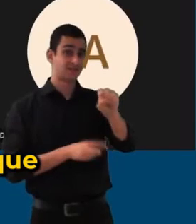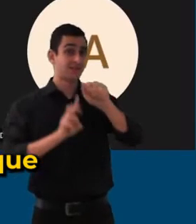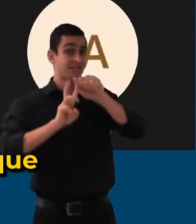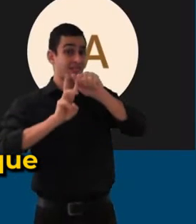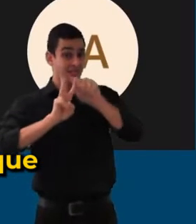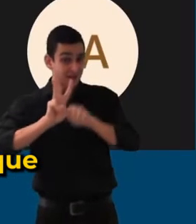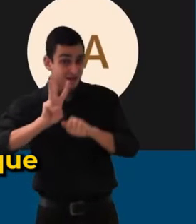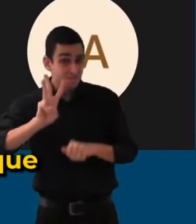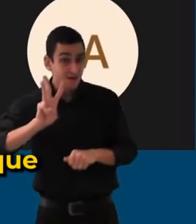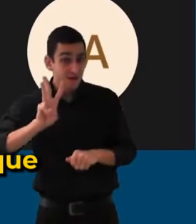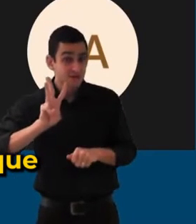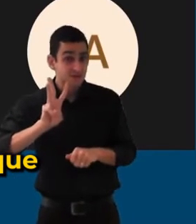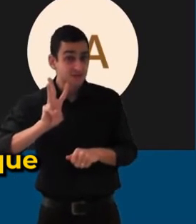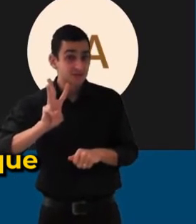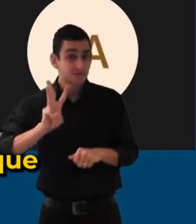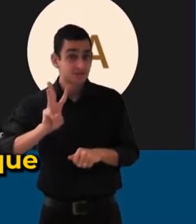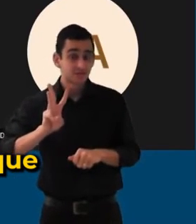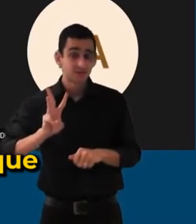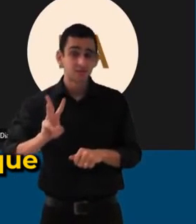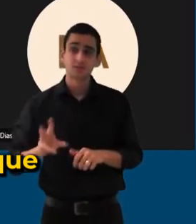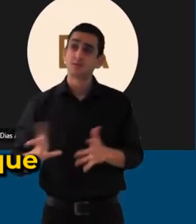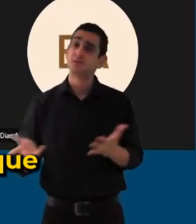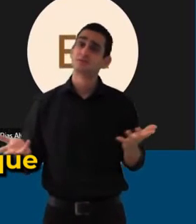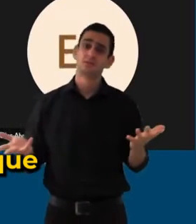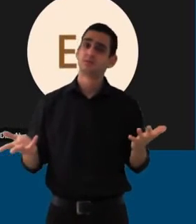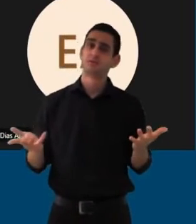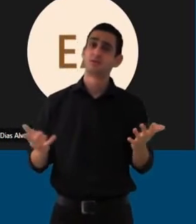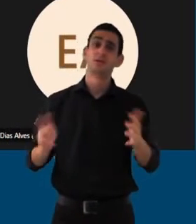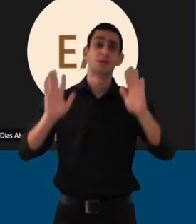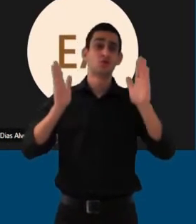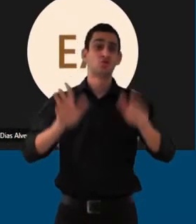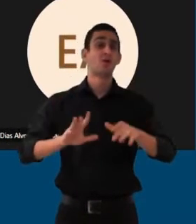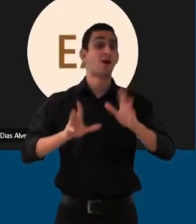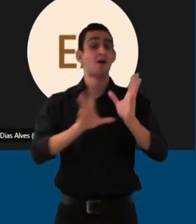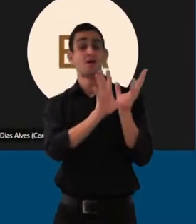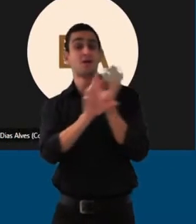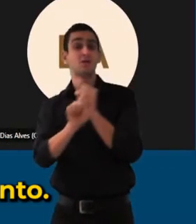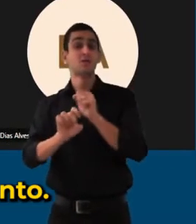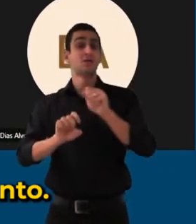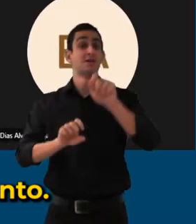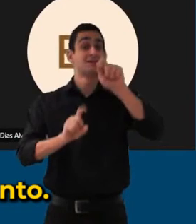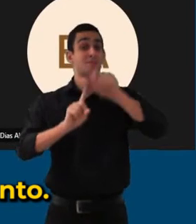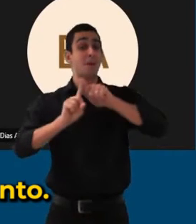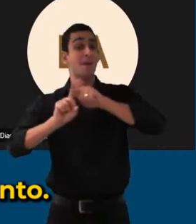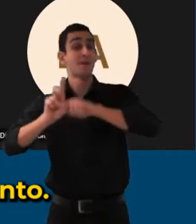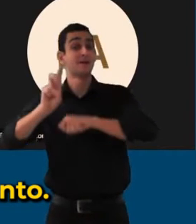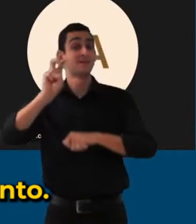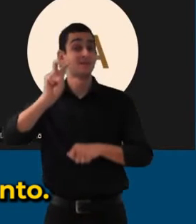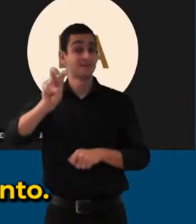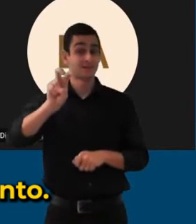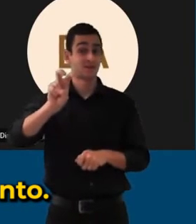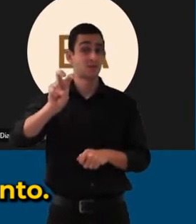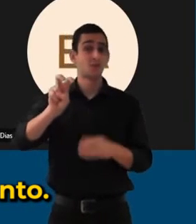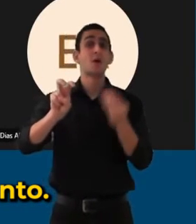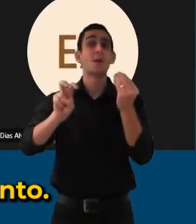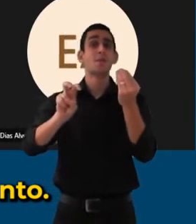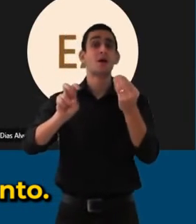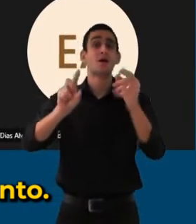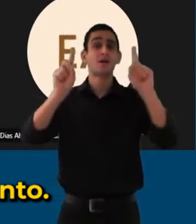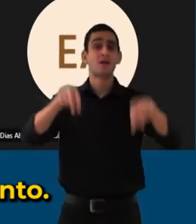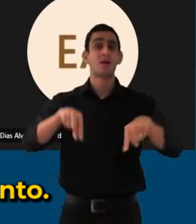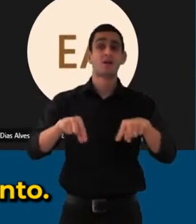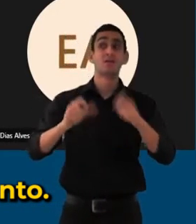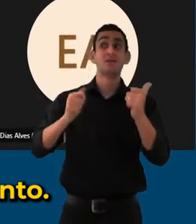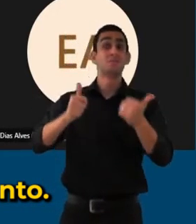Ou seja, no total vocês precisam 5 meses para fazer um